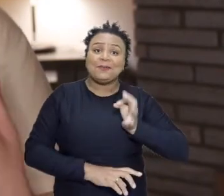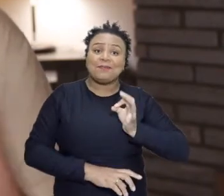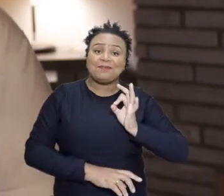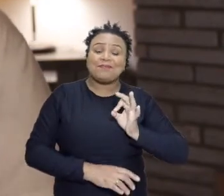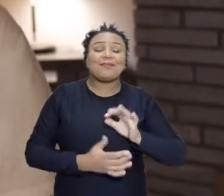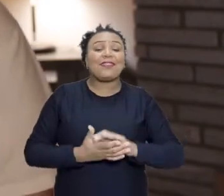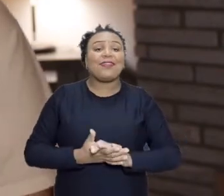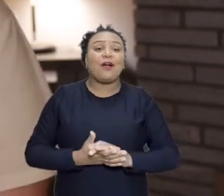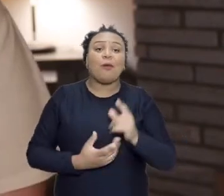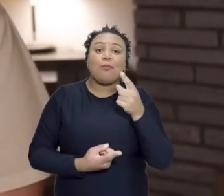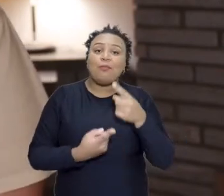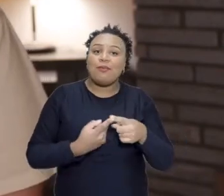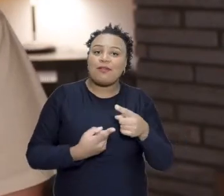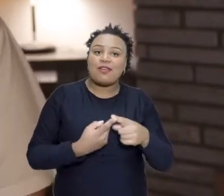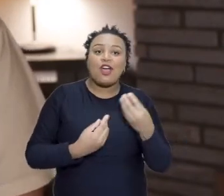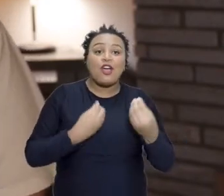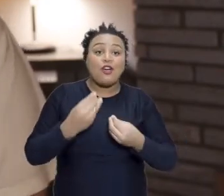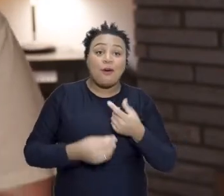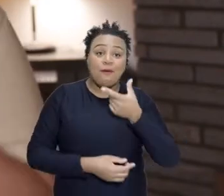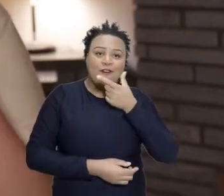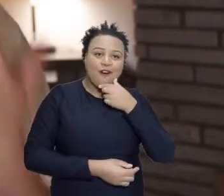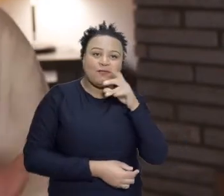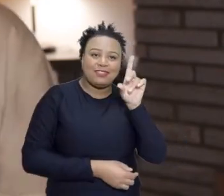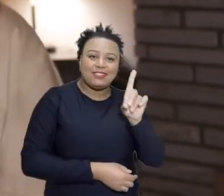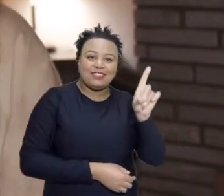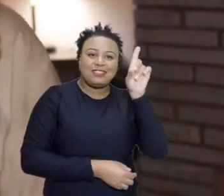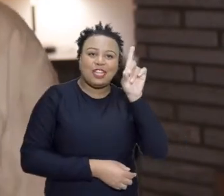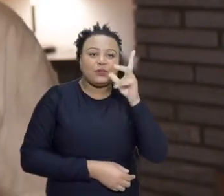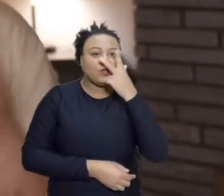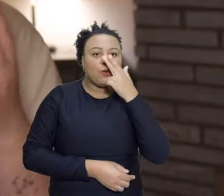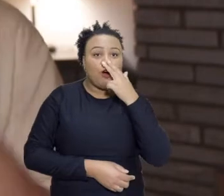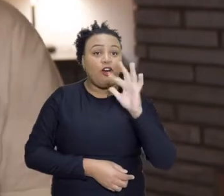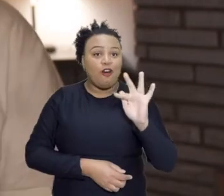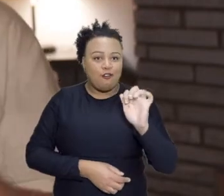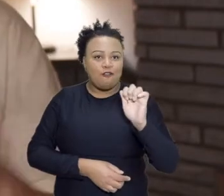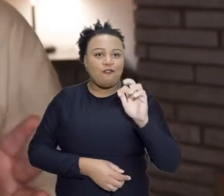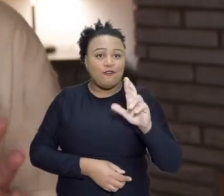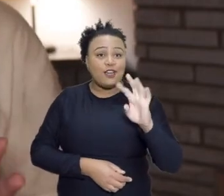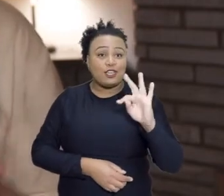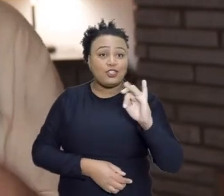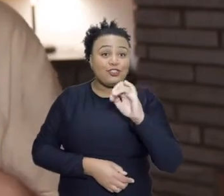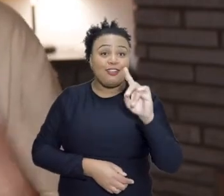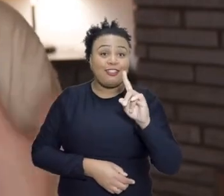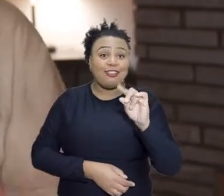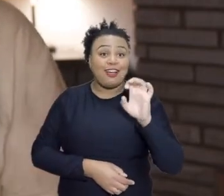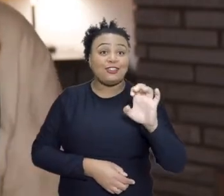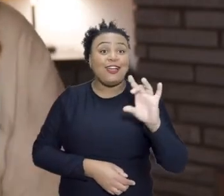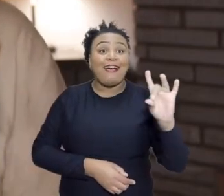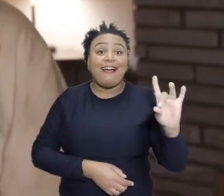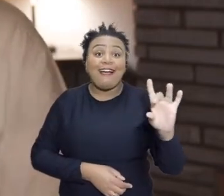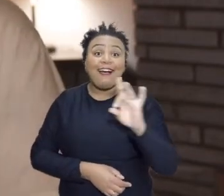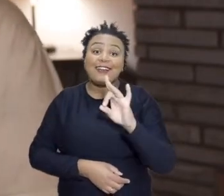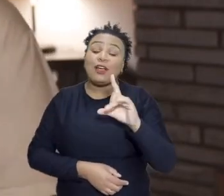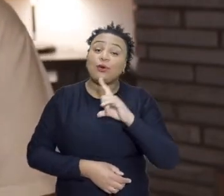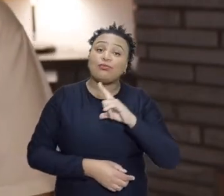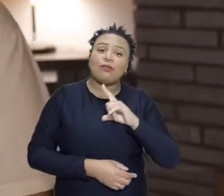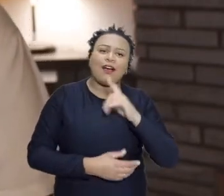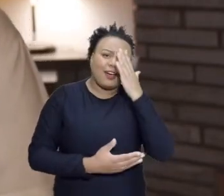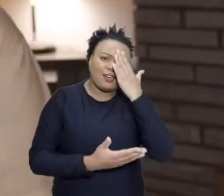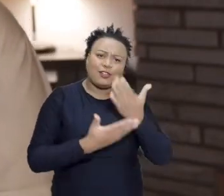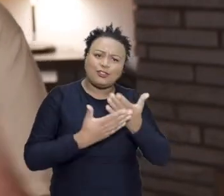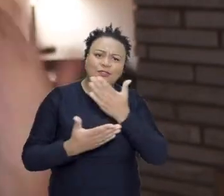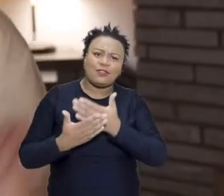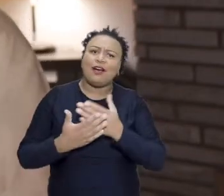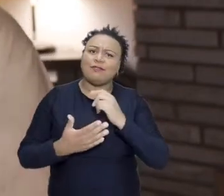porque como ele era o deus da fertilidade, todos os rituais, cada um se baseava no que achava importante para